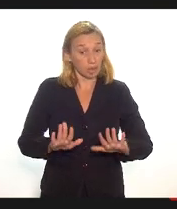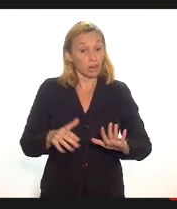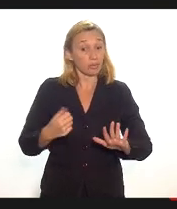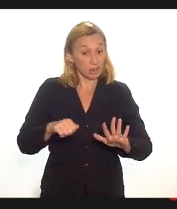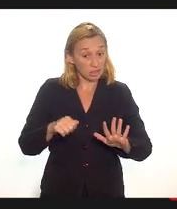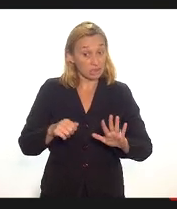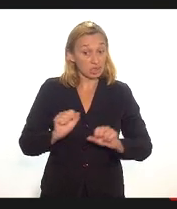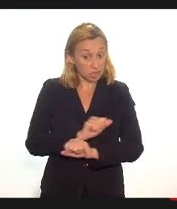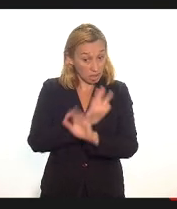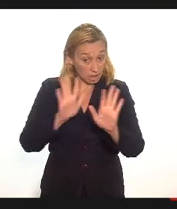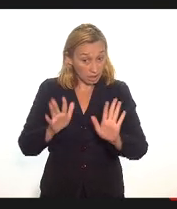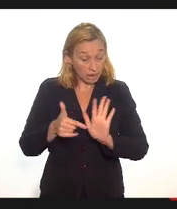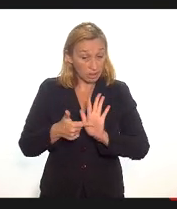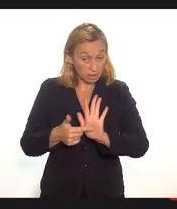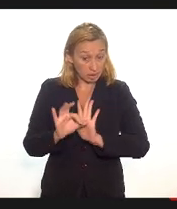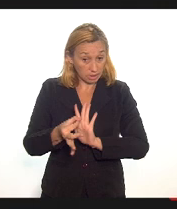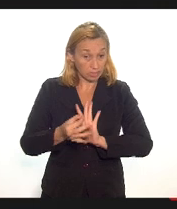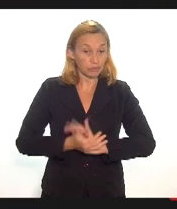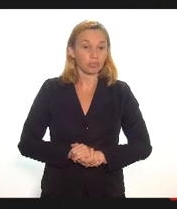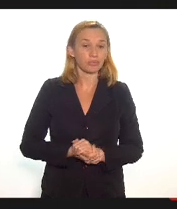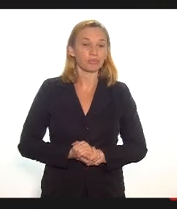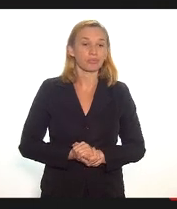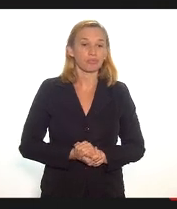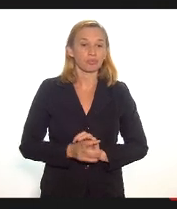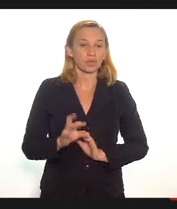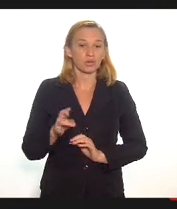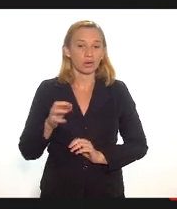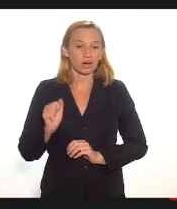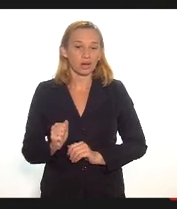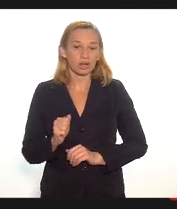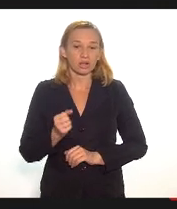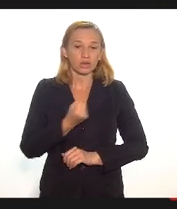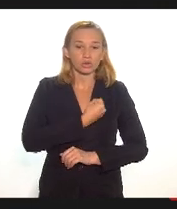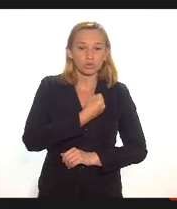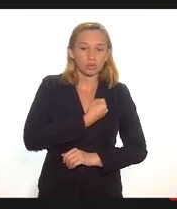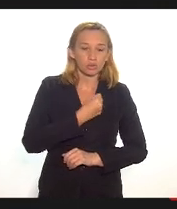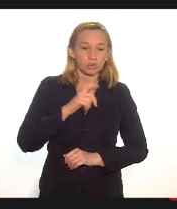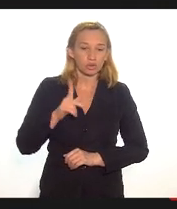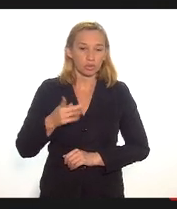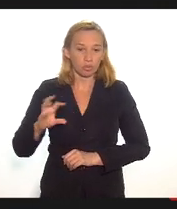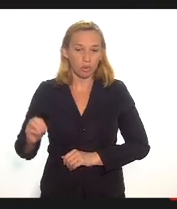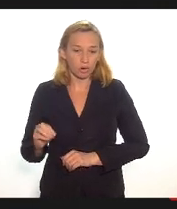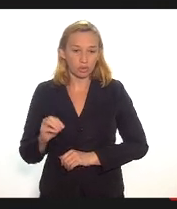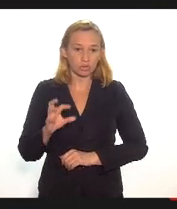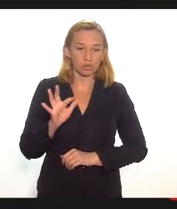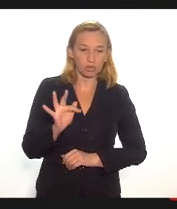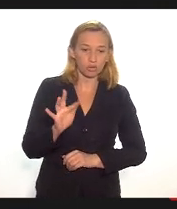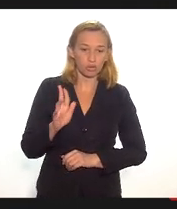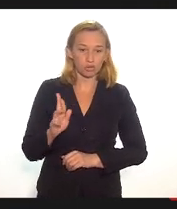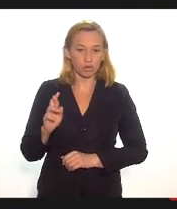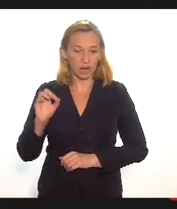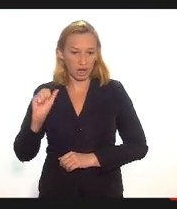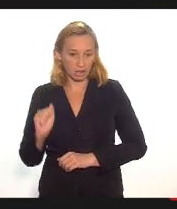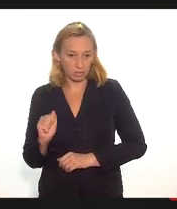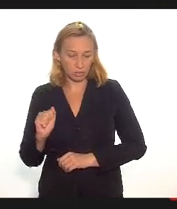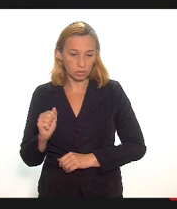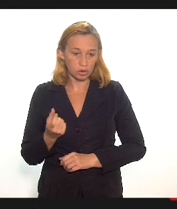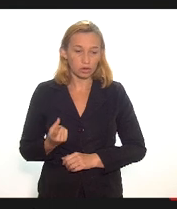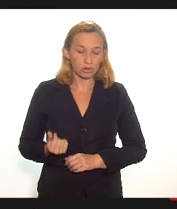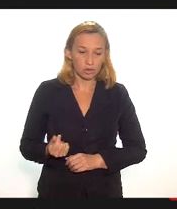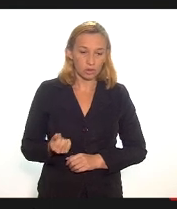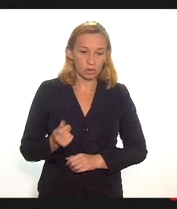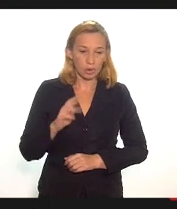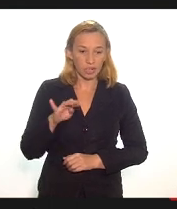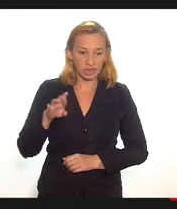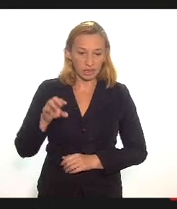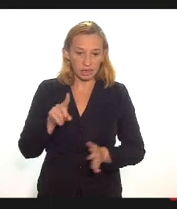Bom, roncador, número de poços perfurados e completados e custos abatidos em